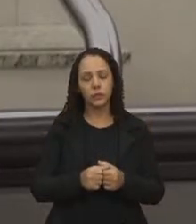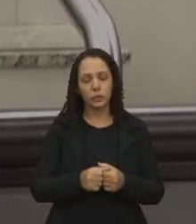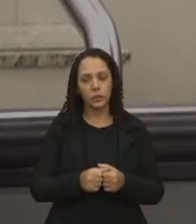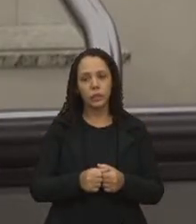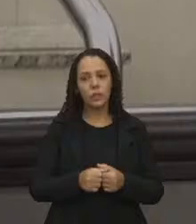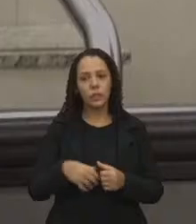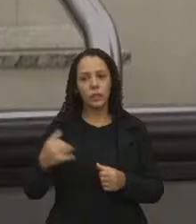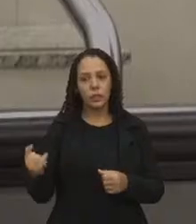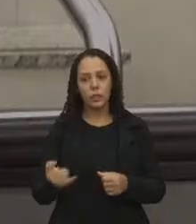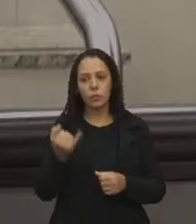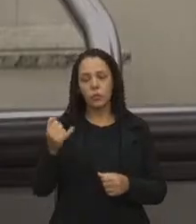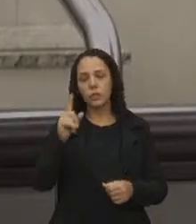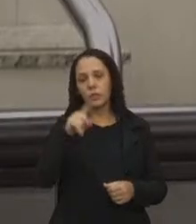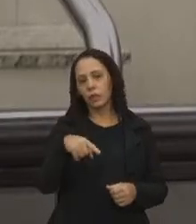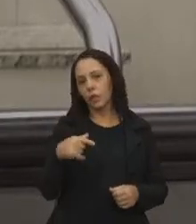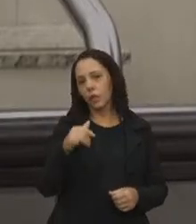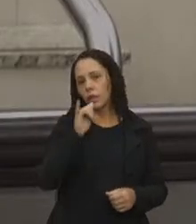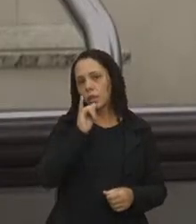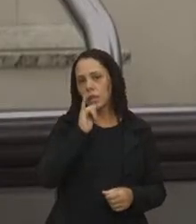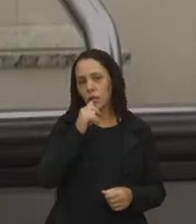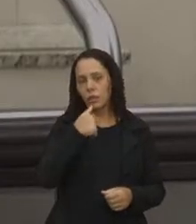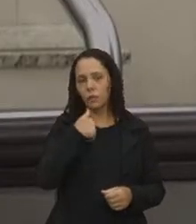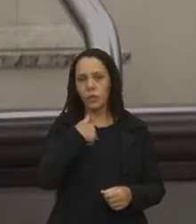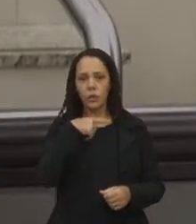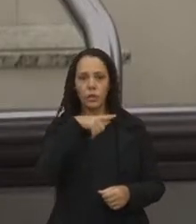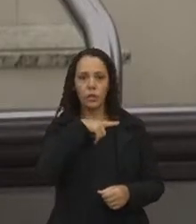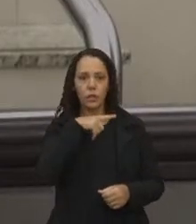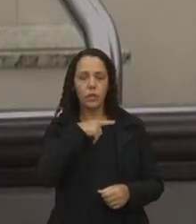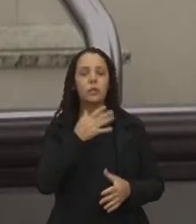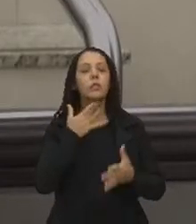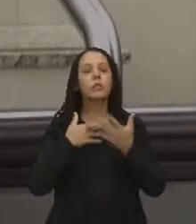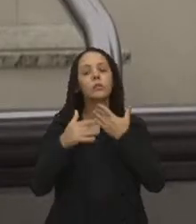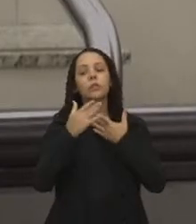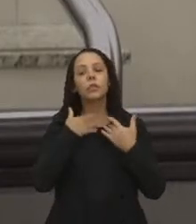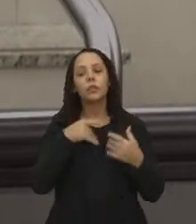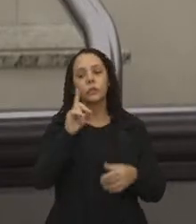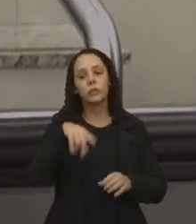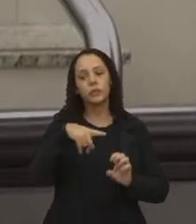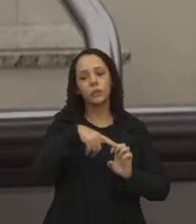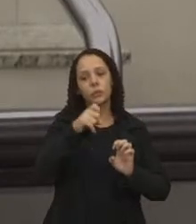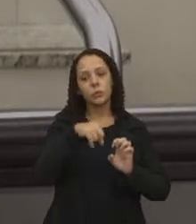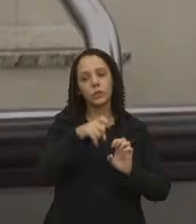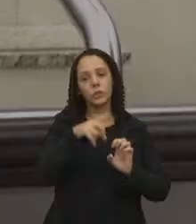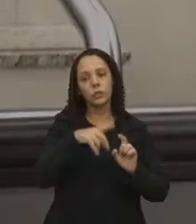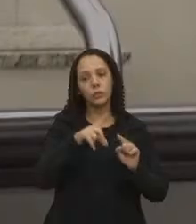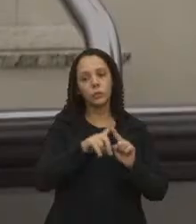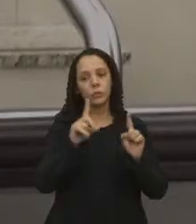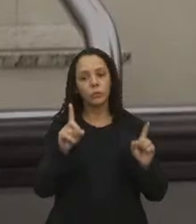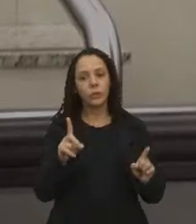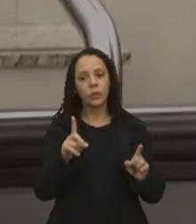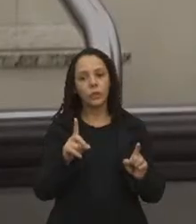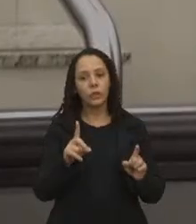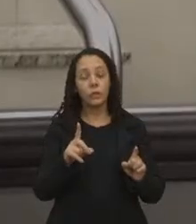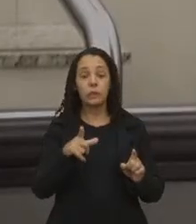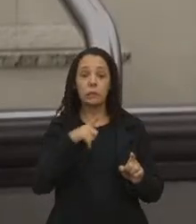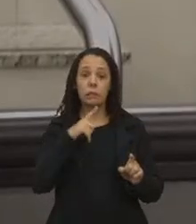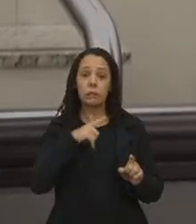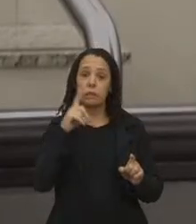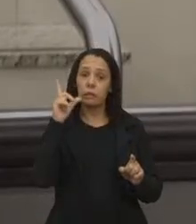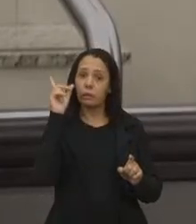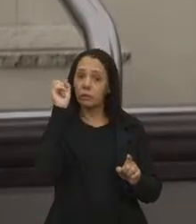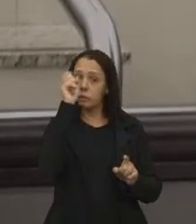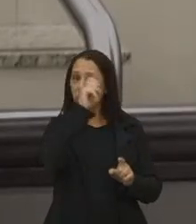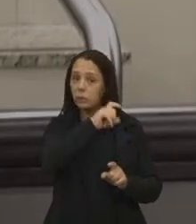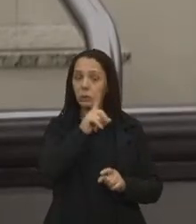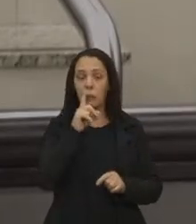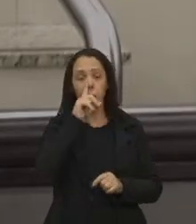algo bastante importante. Eu, por exemplo, tenho essa vontade de ser um empresário, entretanto, há muitos riscos a serem